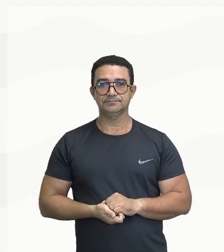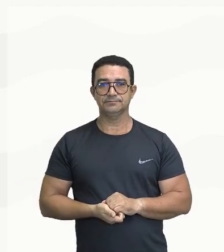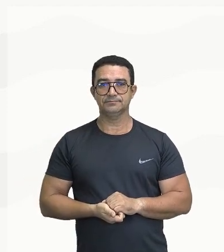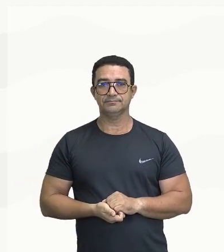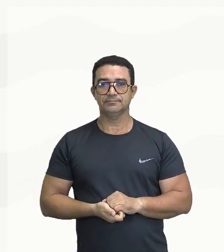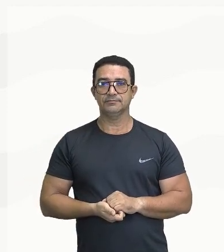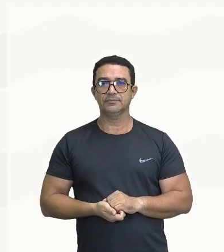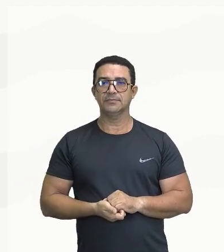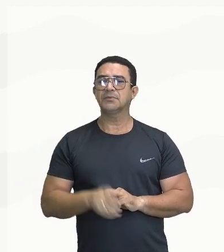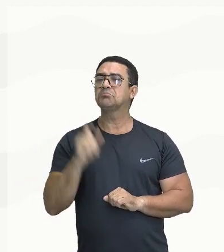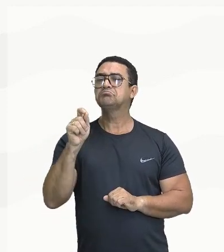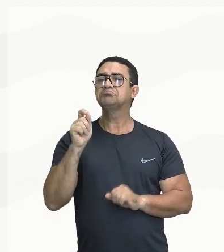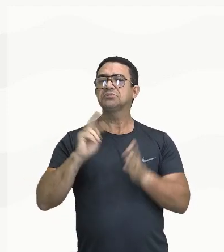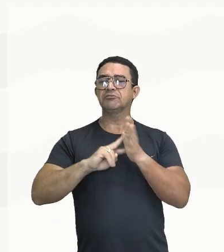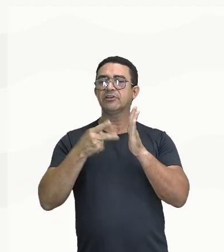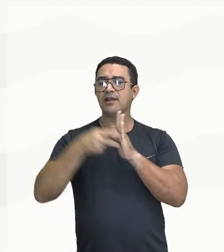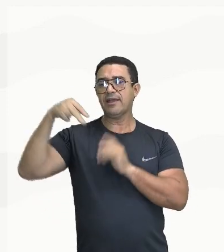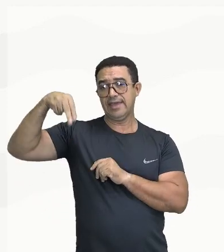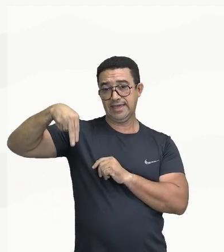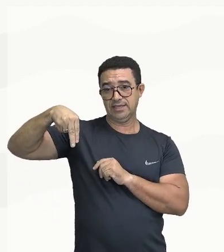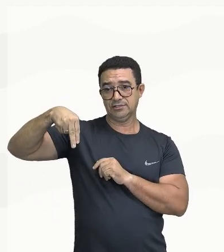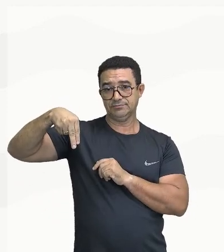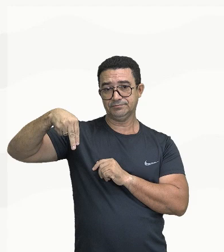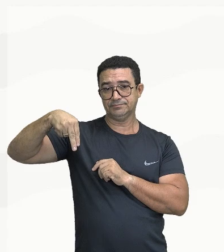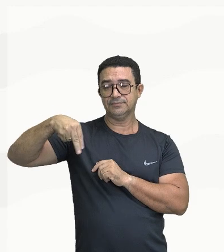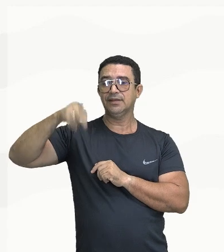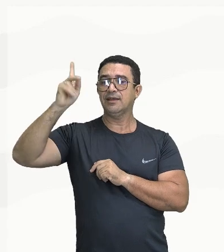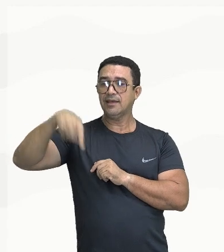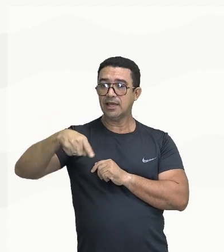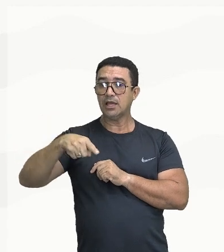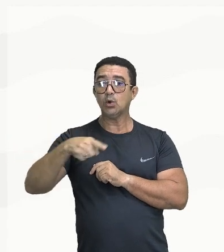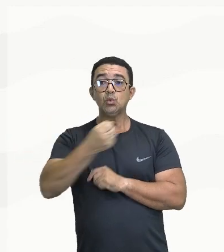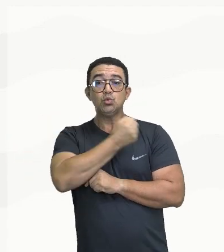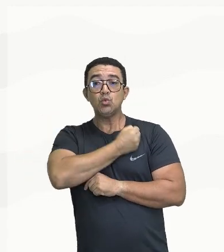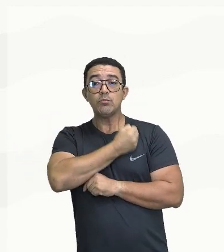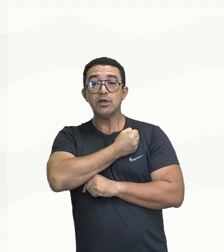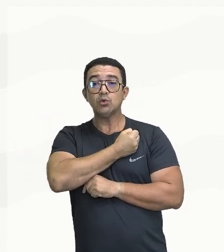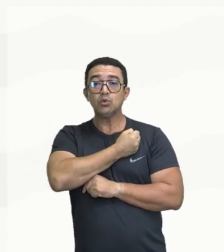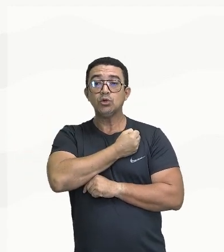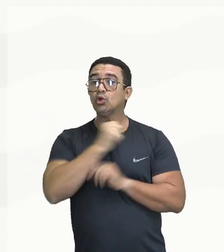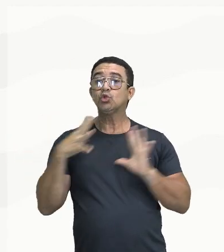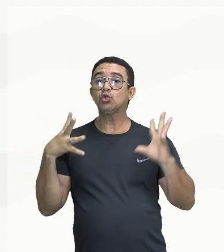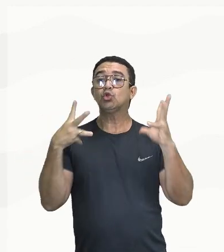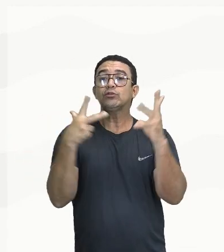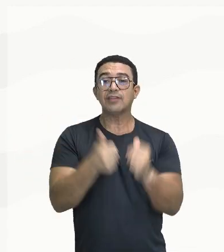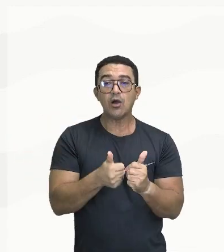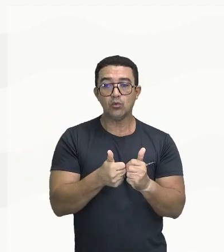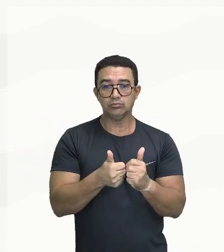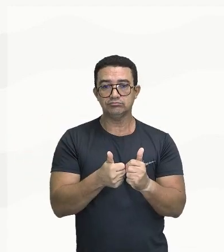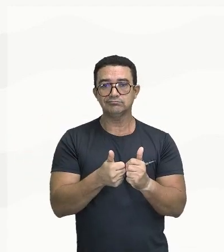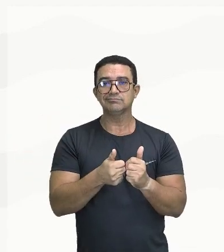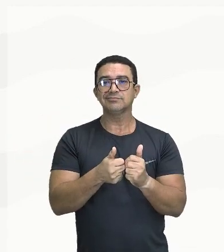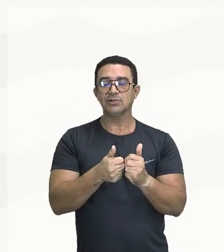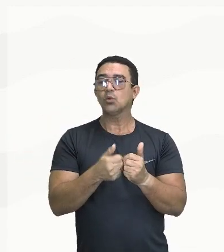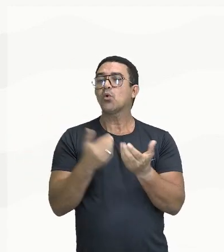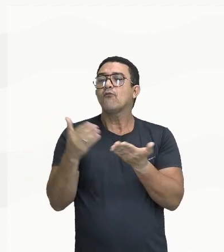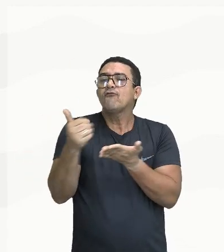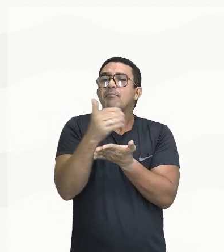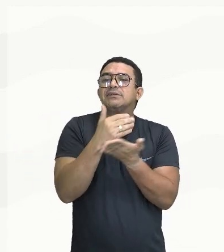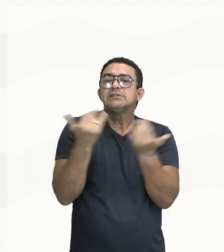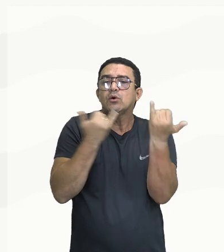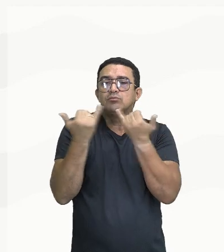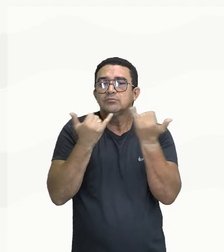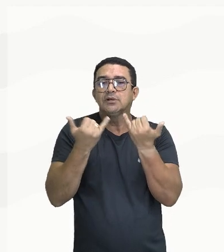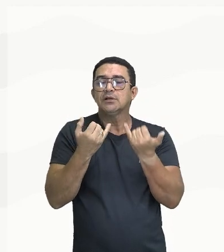E quem era o N? N é o número total de dados. Nesse caso, quem são os dados?